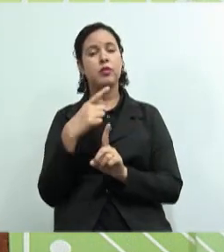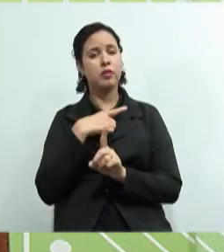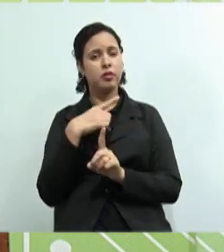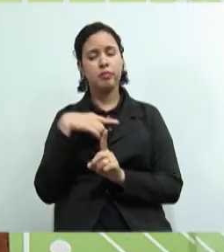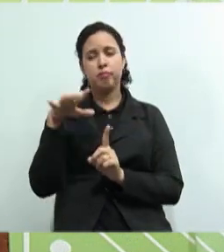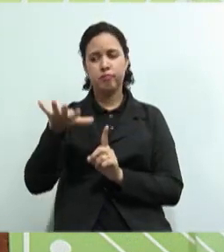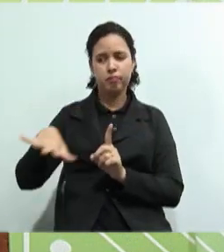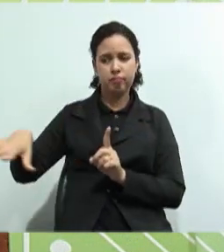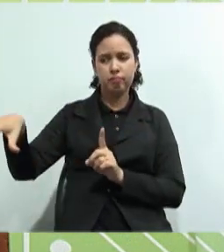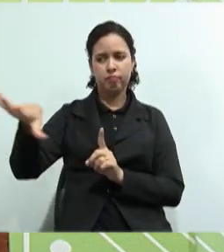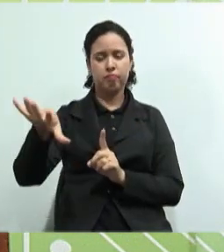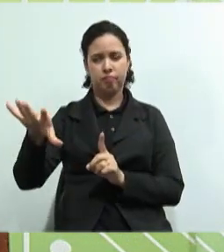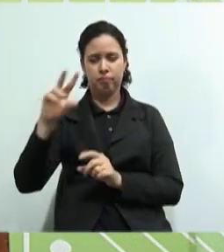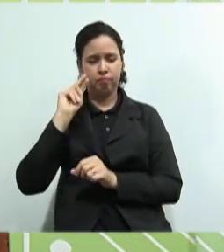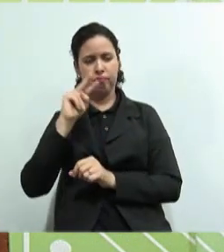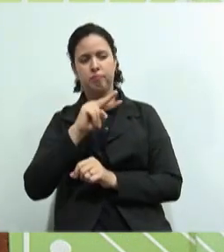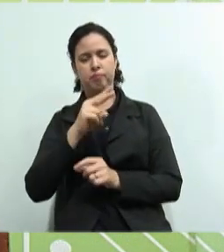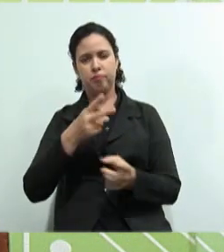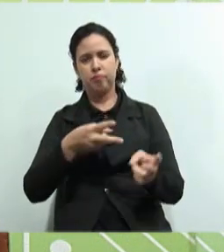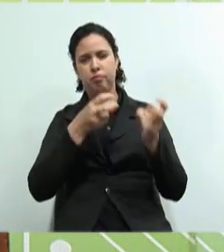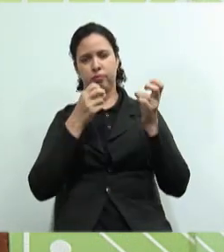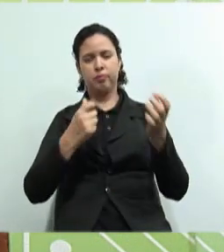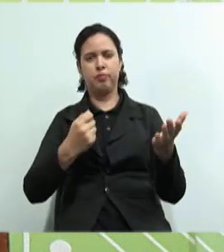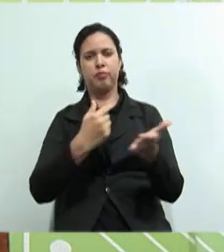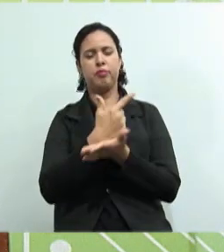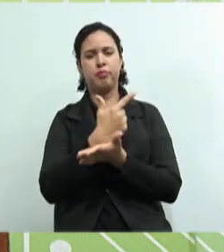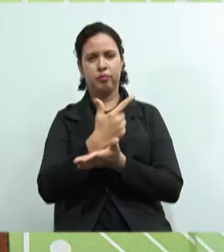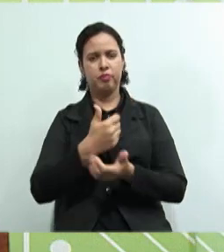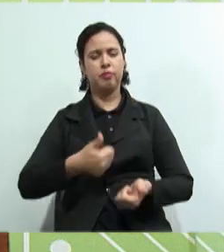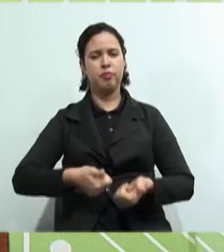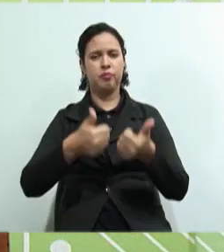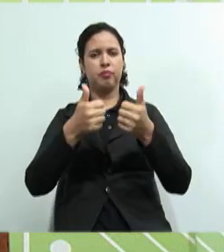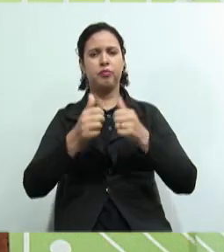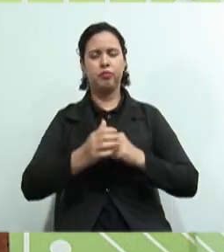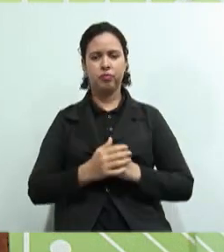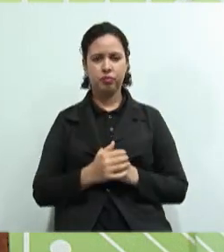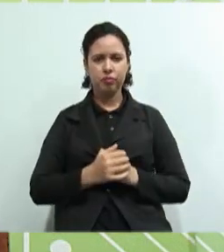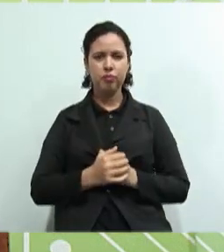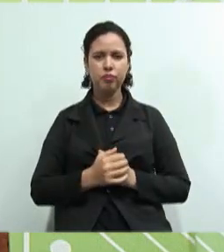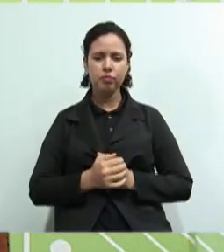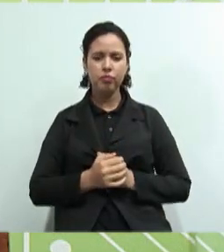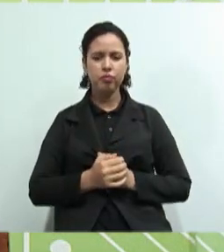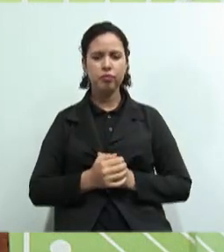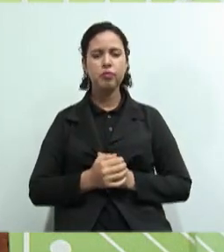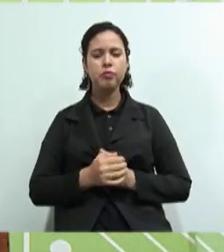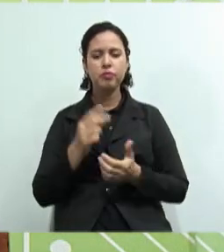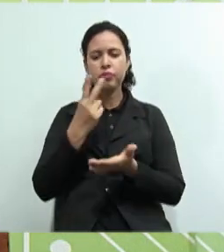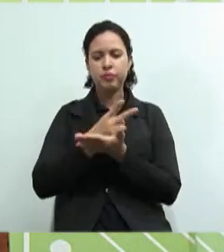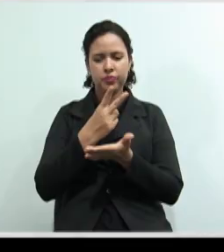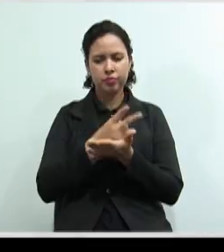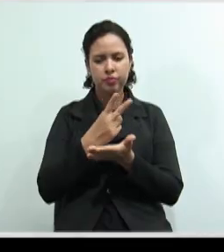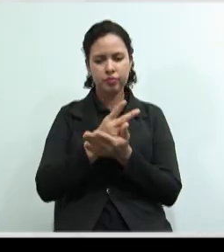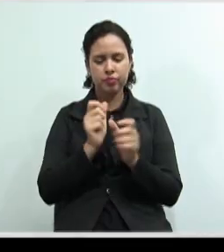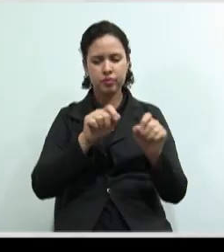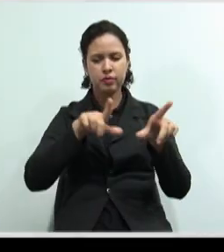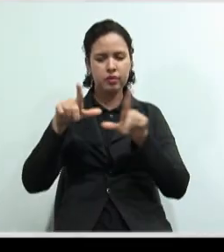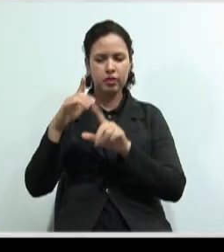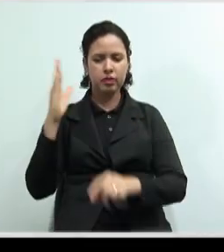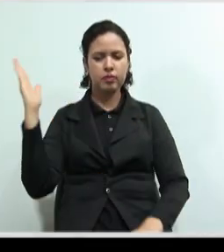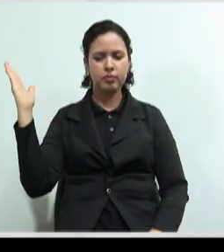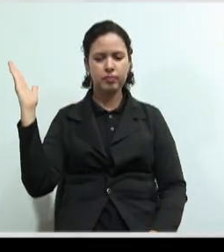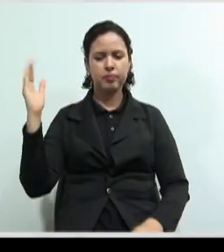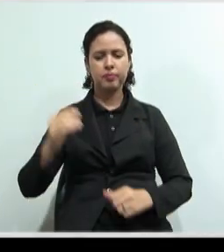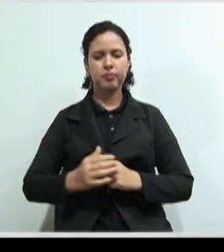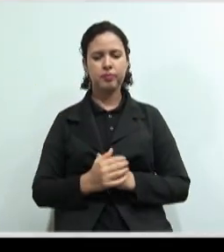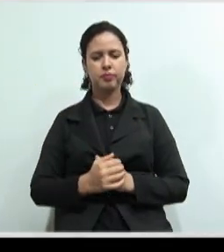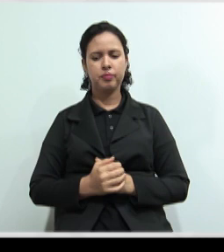consumidor vai considerar esse aspecto para a escolha do seu produto. Continuando no slide, a gente vê aqui que